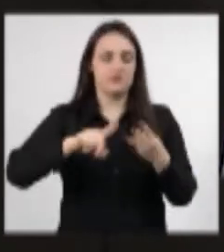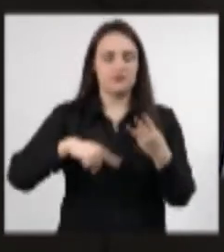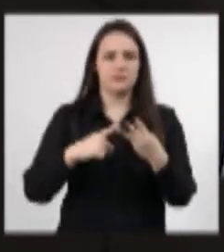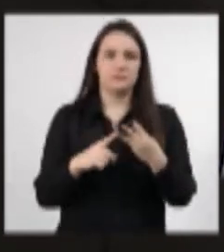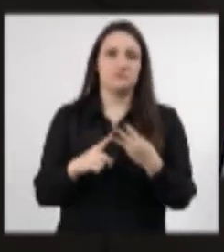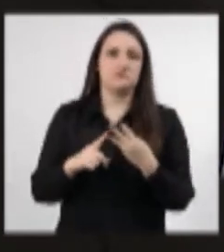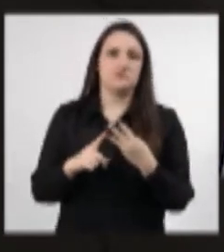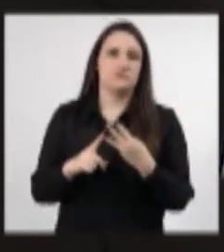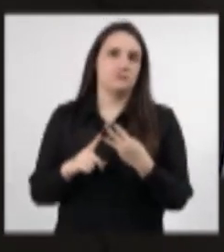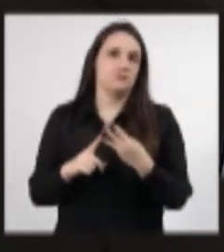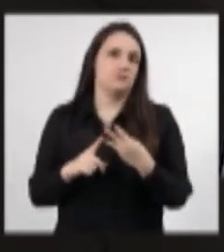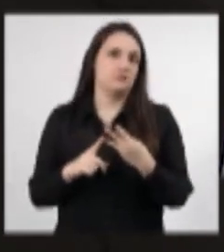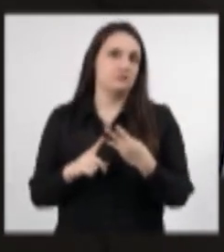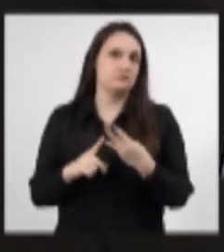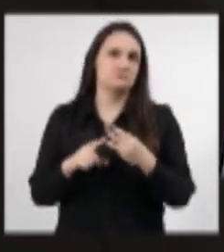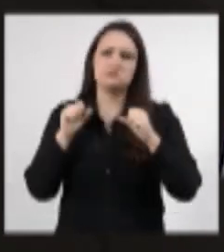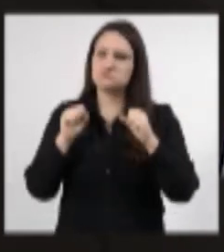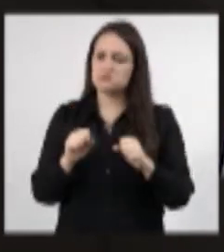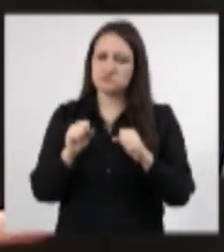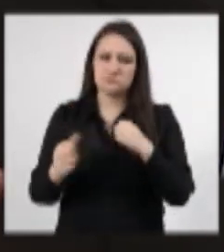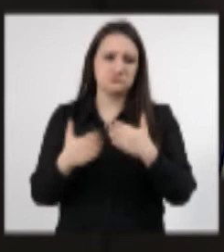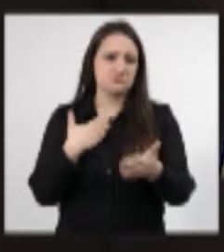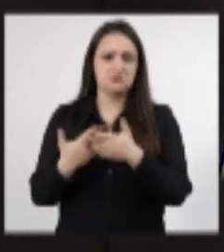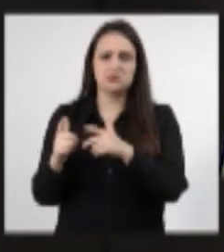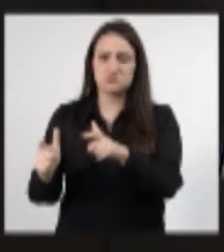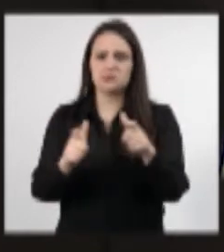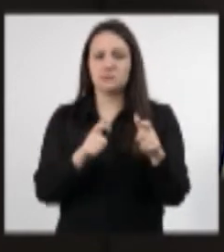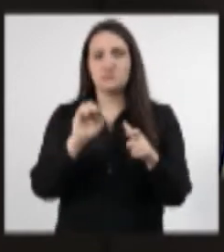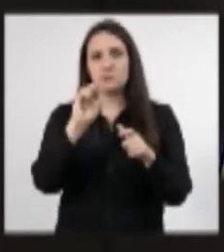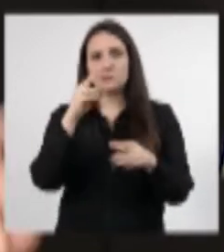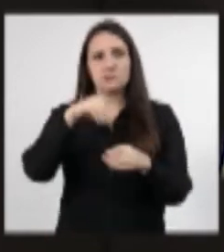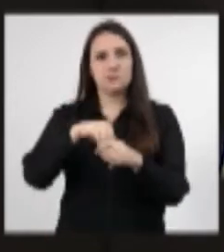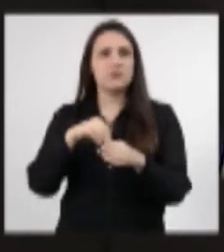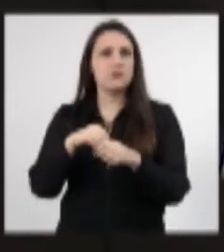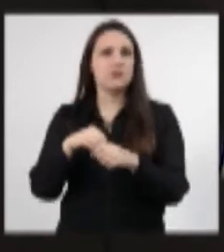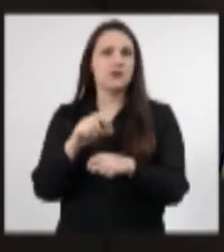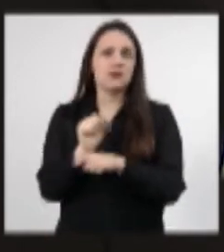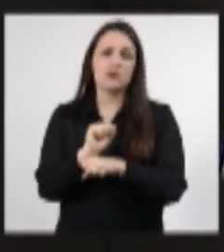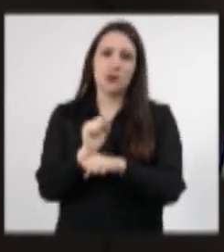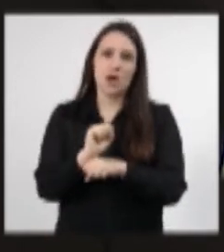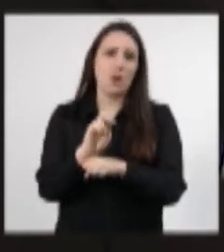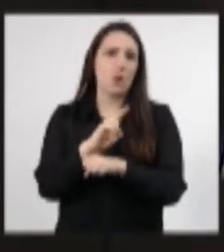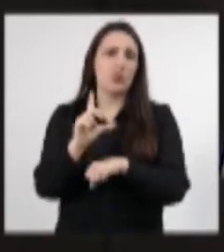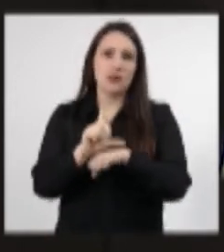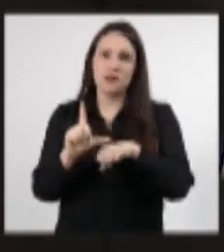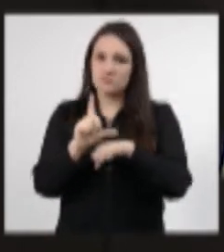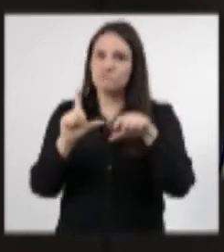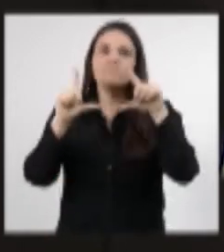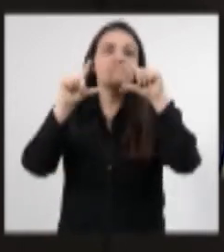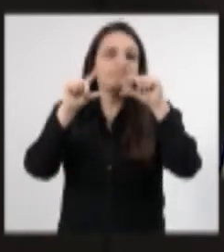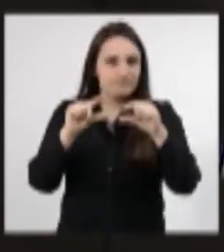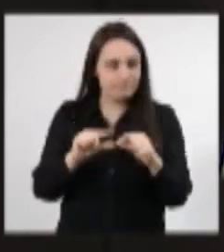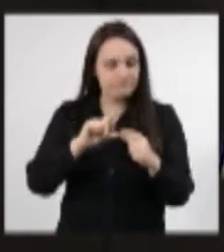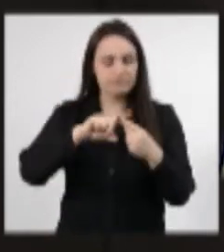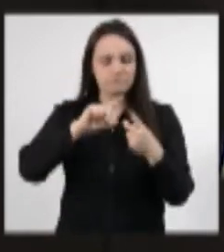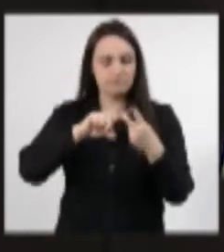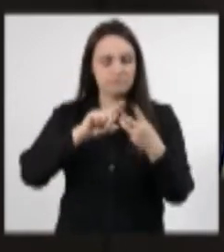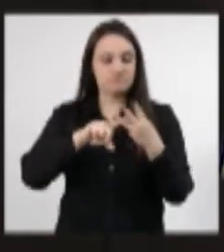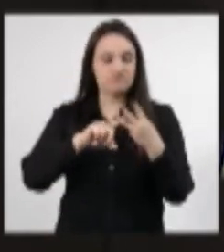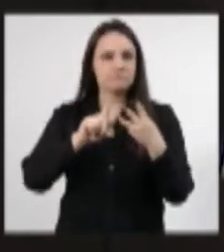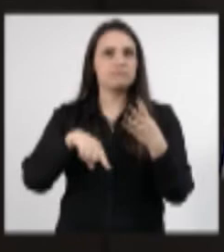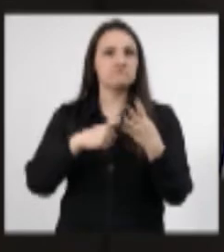tanto na via pública, quanto em veículo, quanto na área comercial. Todos esses índices foram